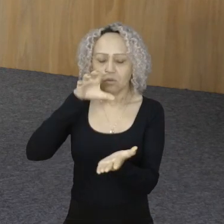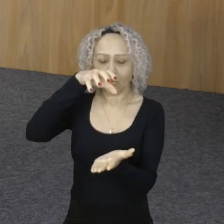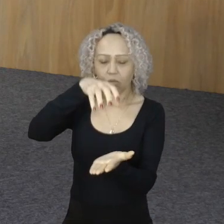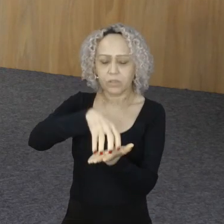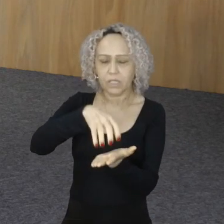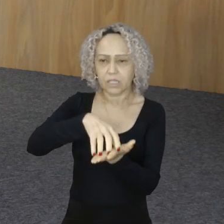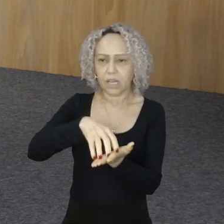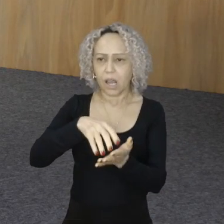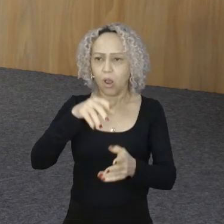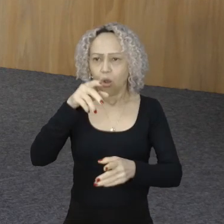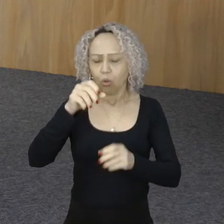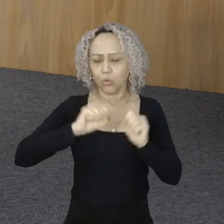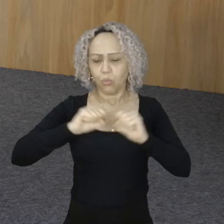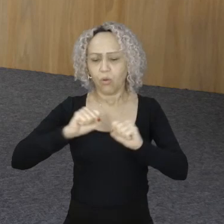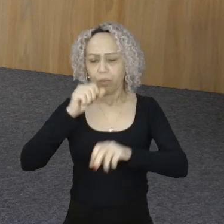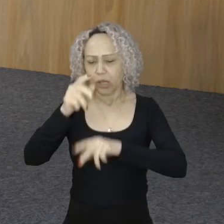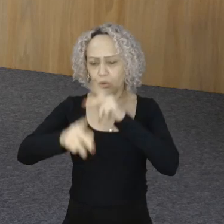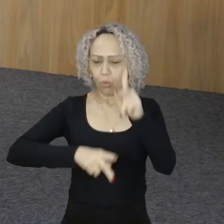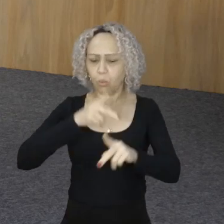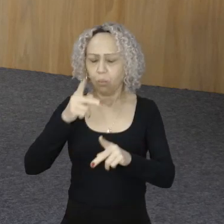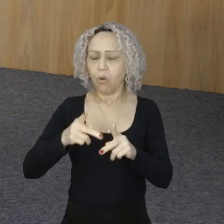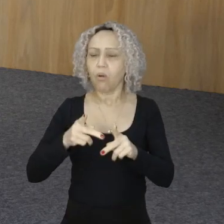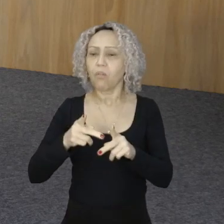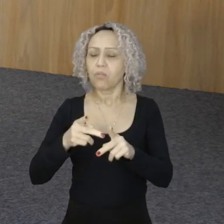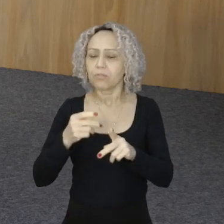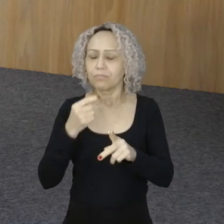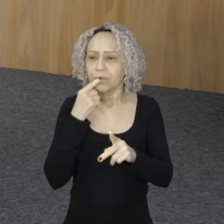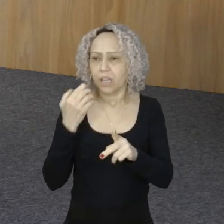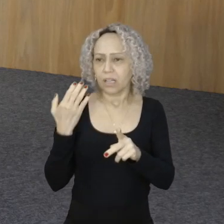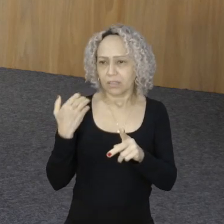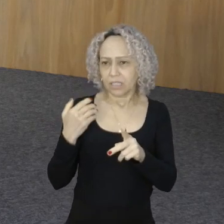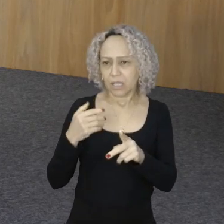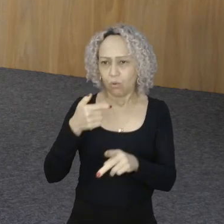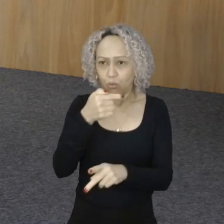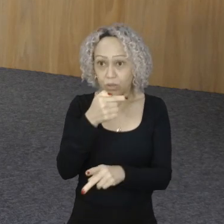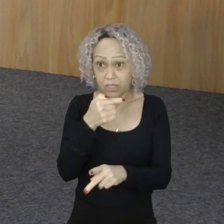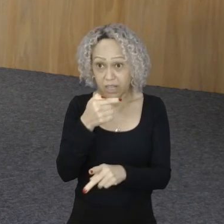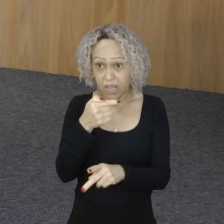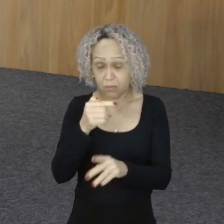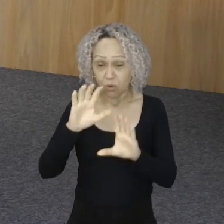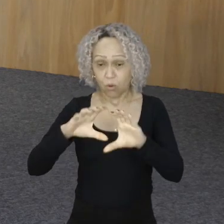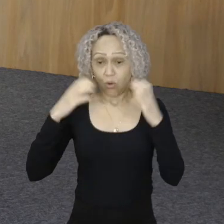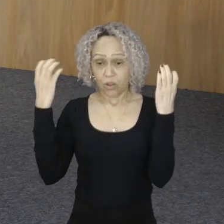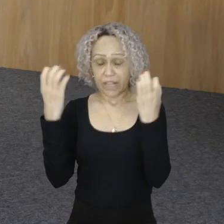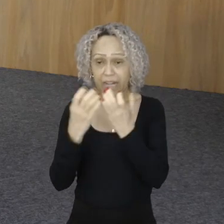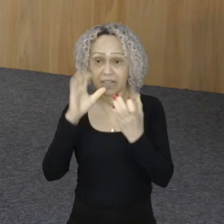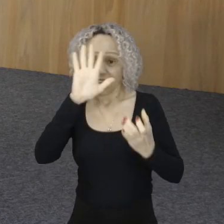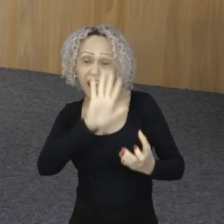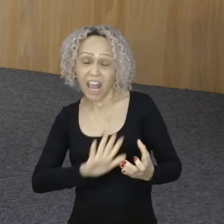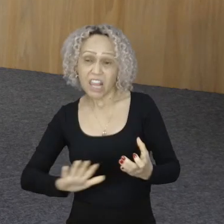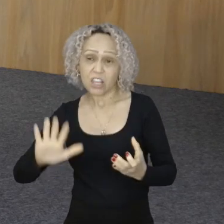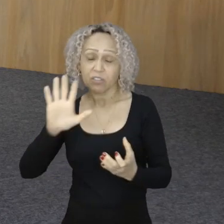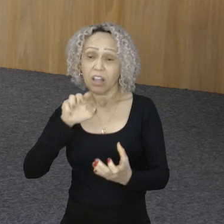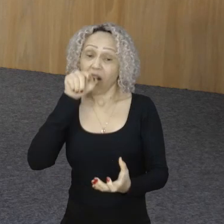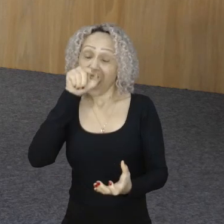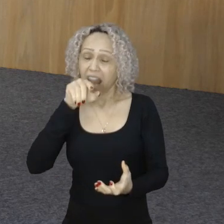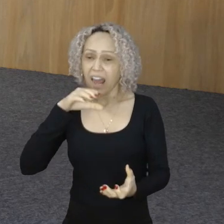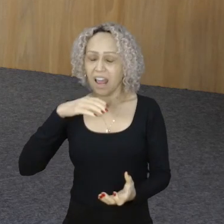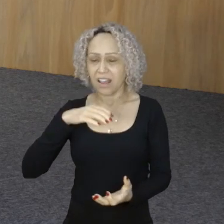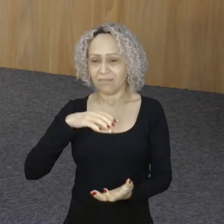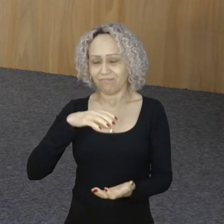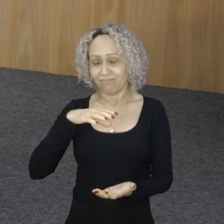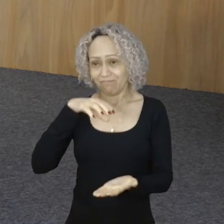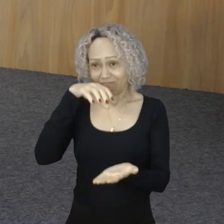realizar, né, a gente comentou aqui, o 7º Congresso Nacional, foi em Salvador. te reelegeu por unanimidade. Parabéns